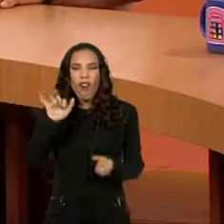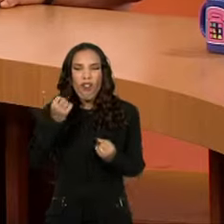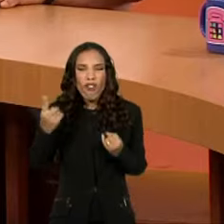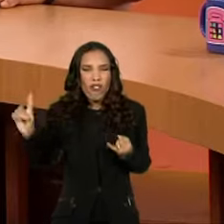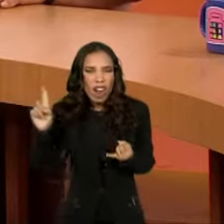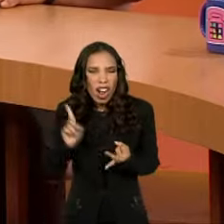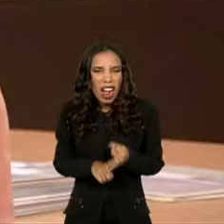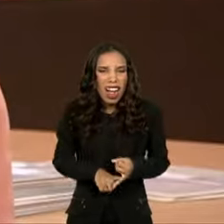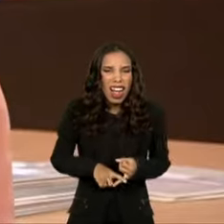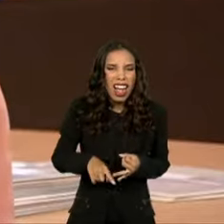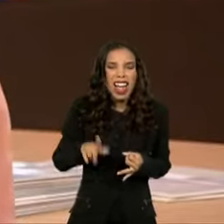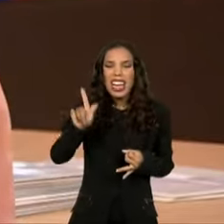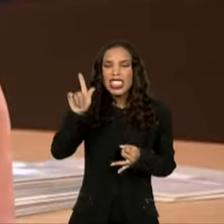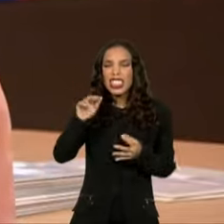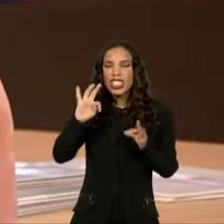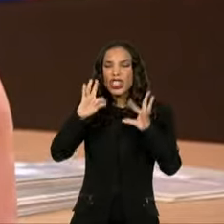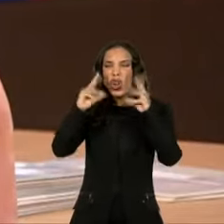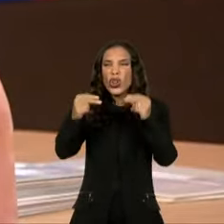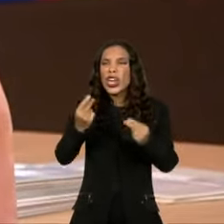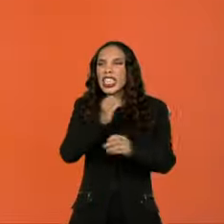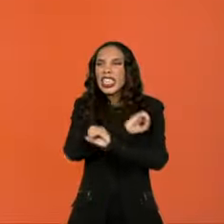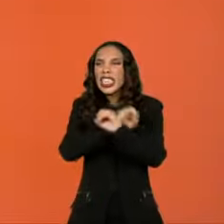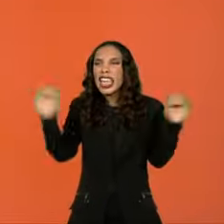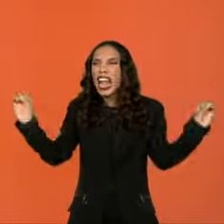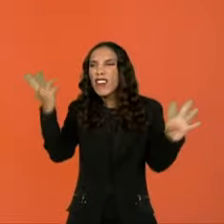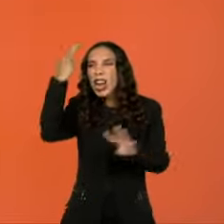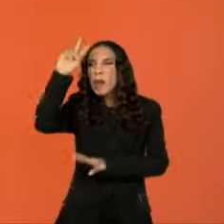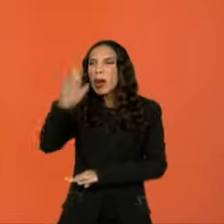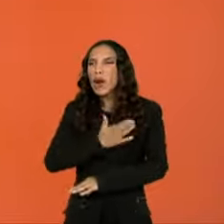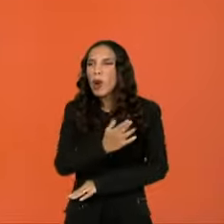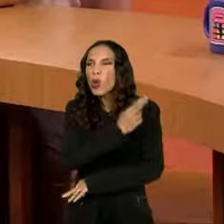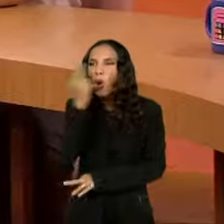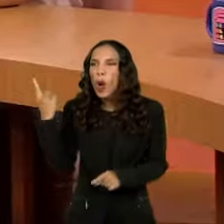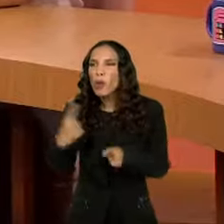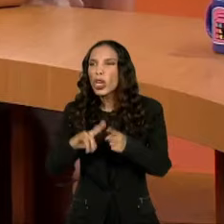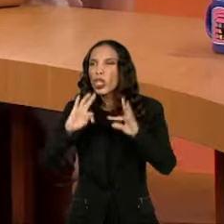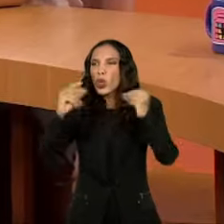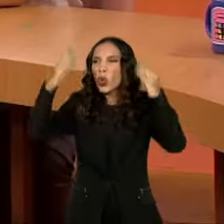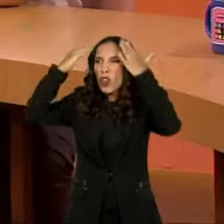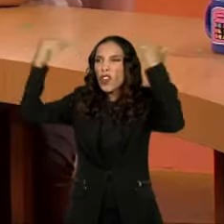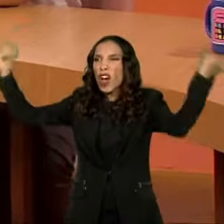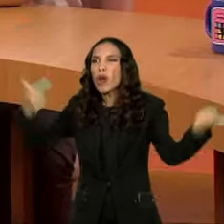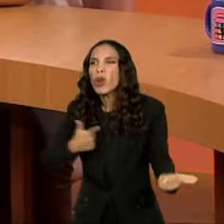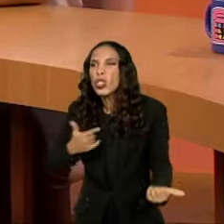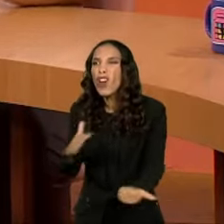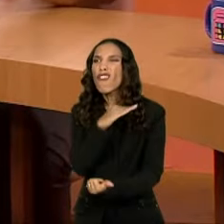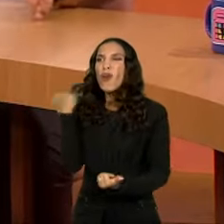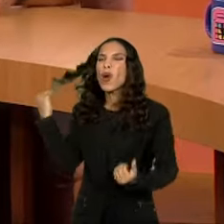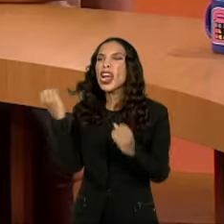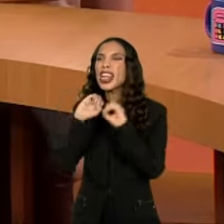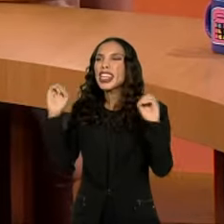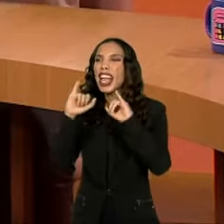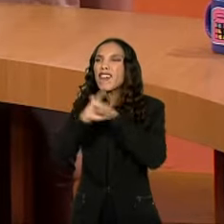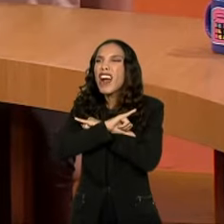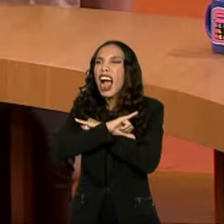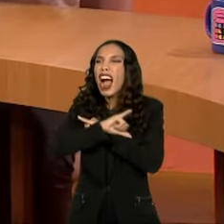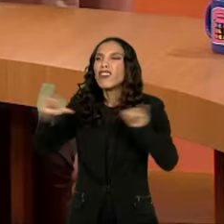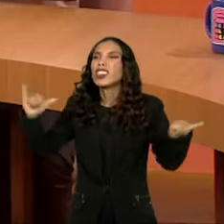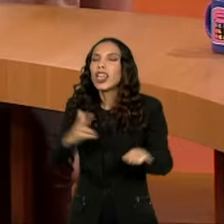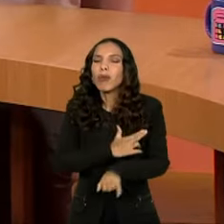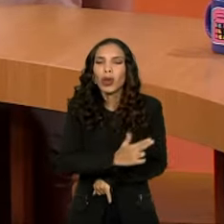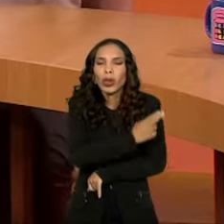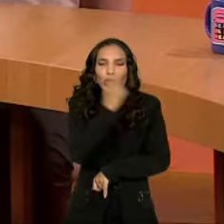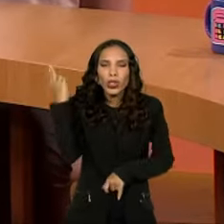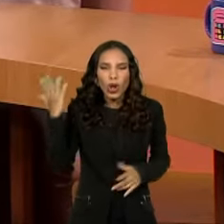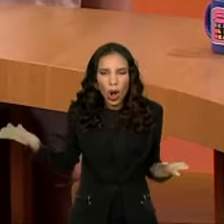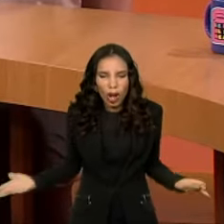Marcos. Nem nota pé, gente, aquela notila de baixo. O Torres Gonzaga tinha uma história assim, que ele entrava no avião pensando em